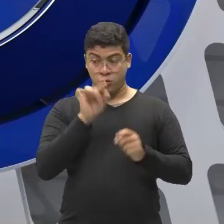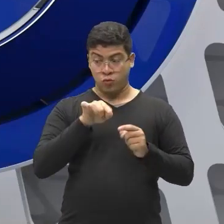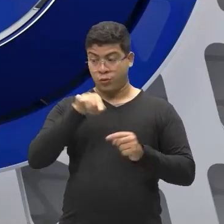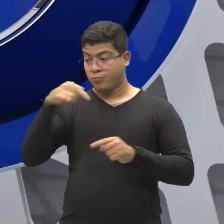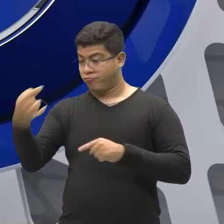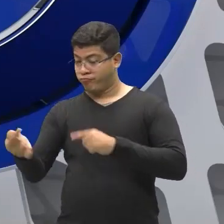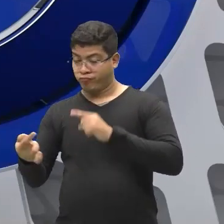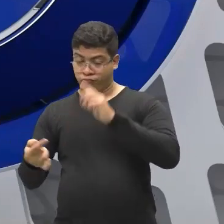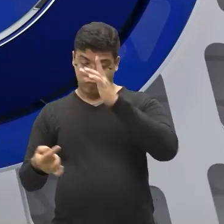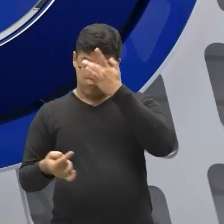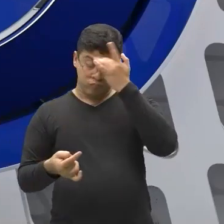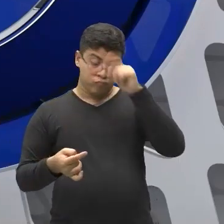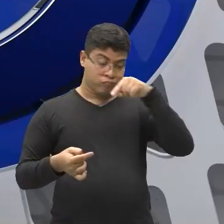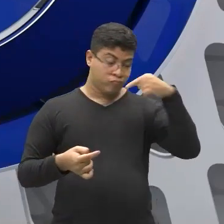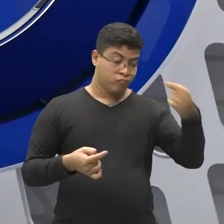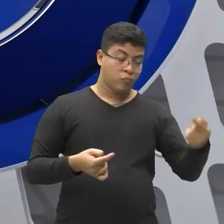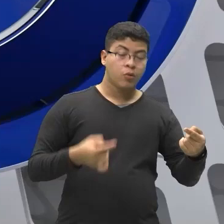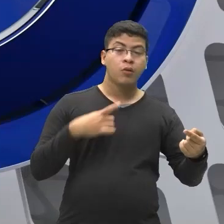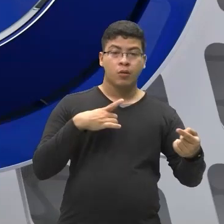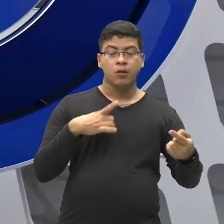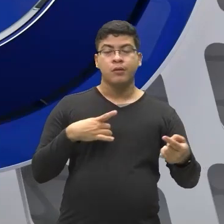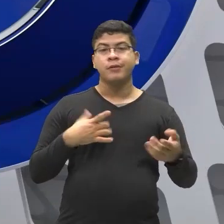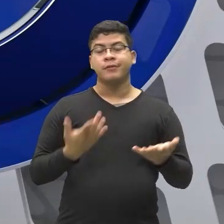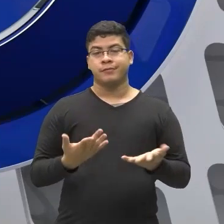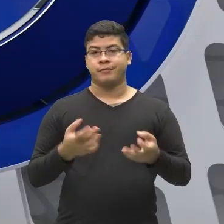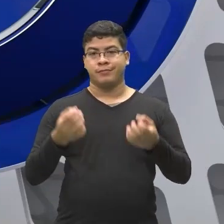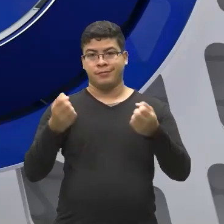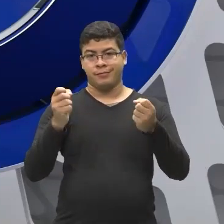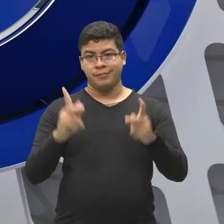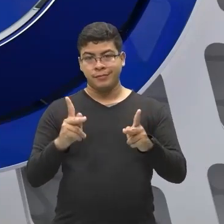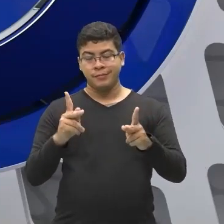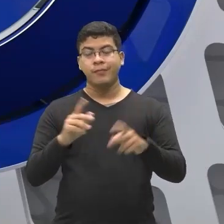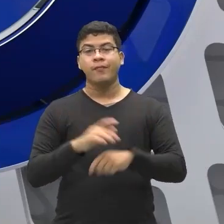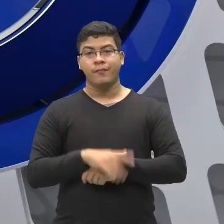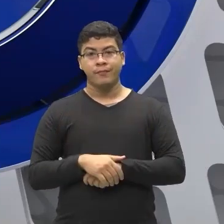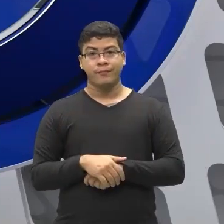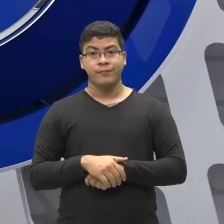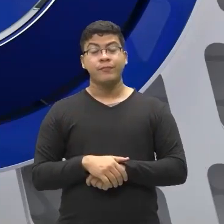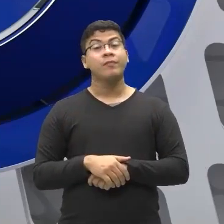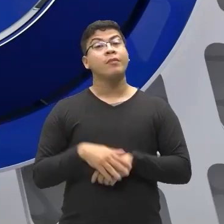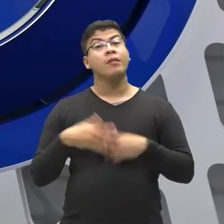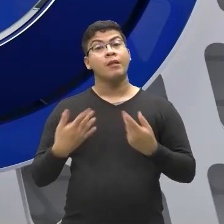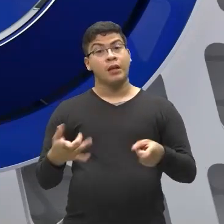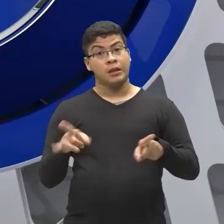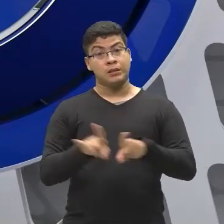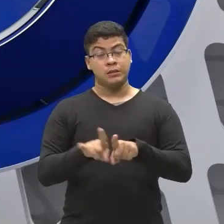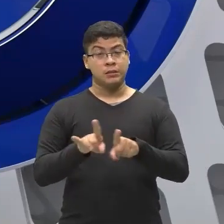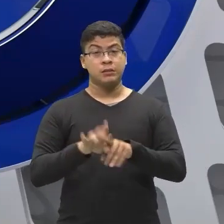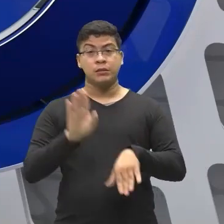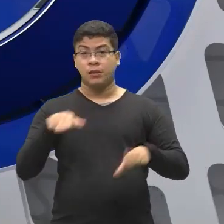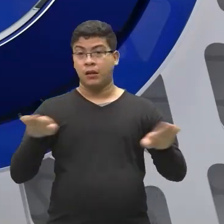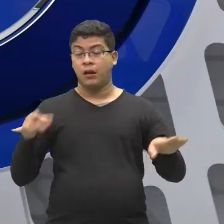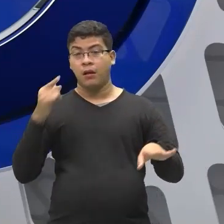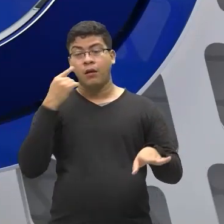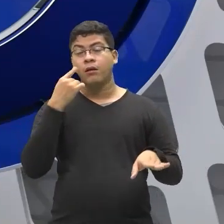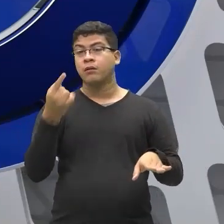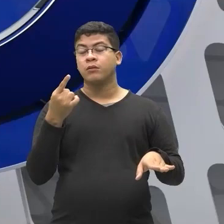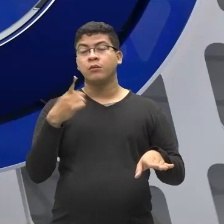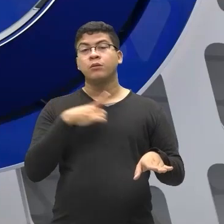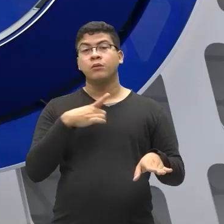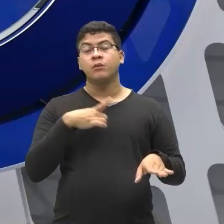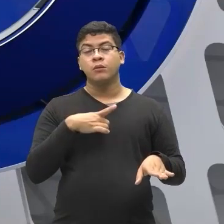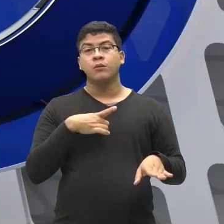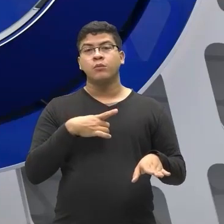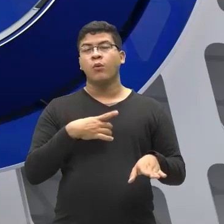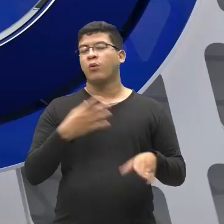acabar contaminando a pessoa que estava saudável, tá? Então, além desse contato direto, além de compartilhamento de